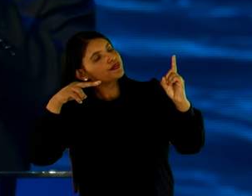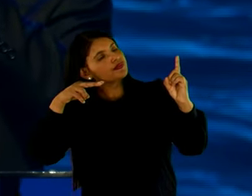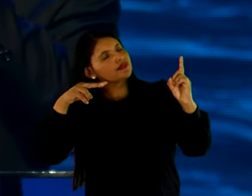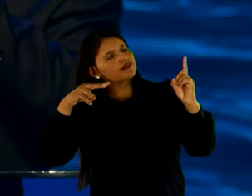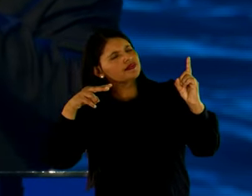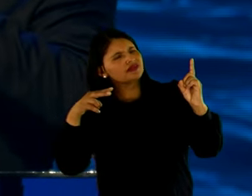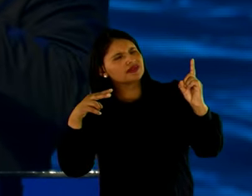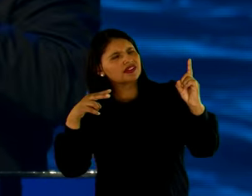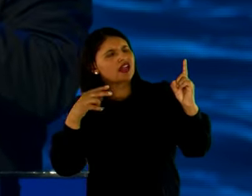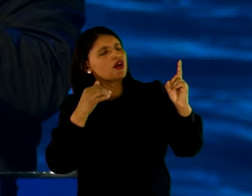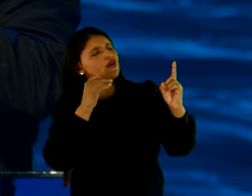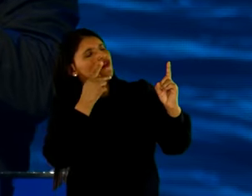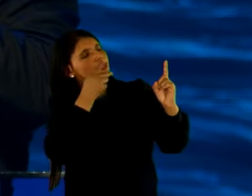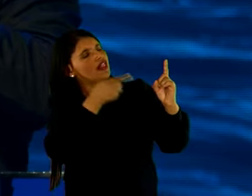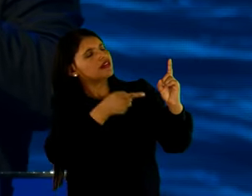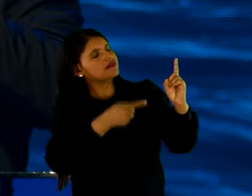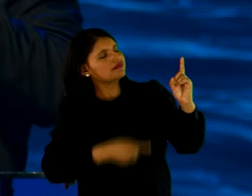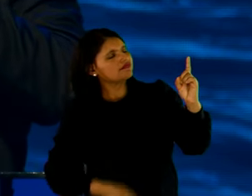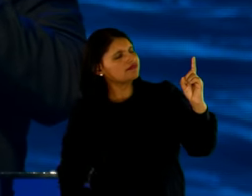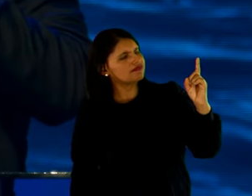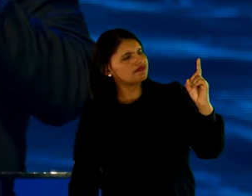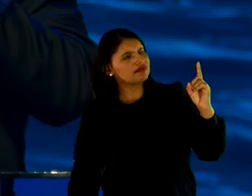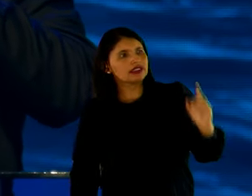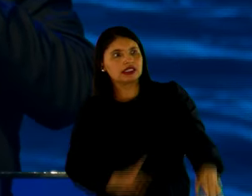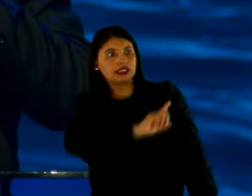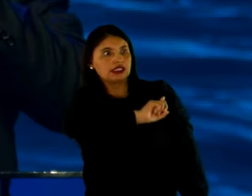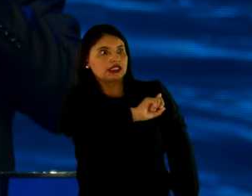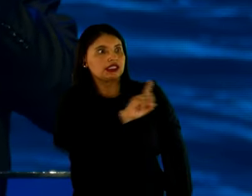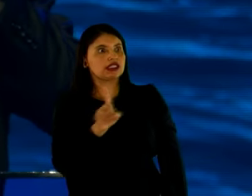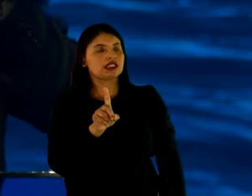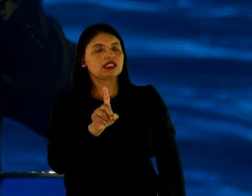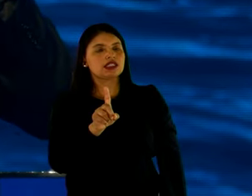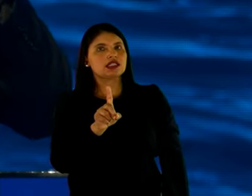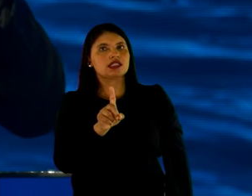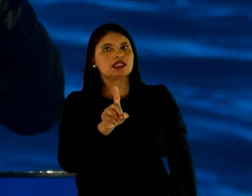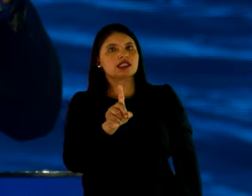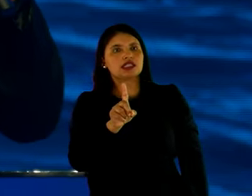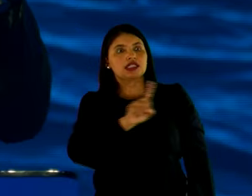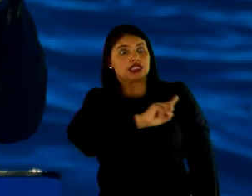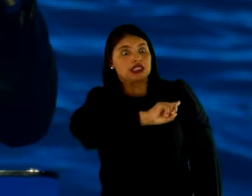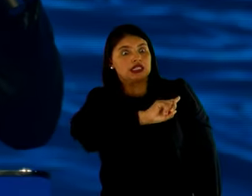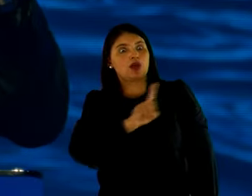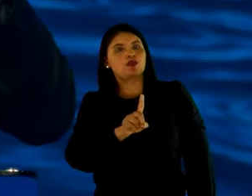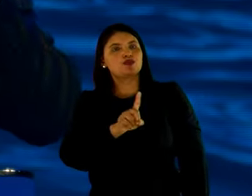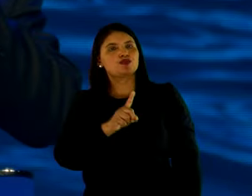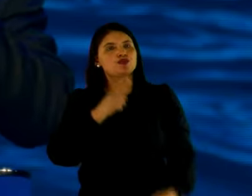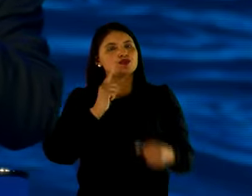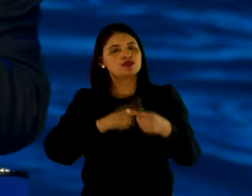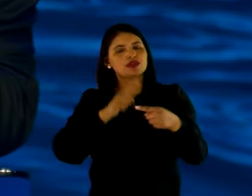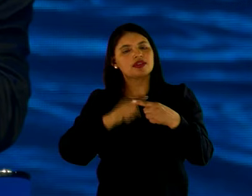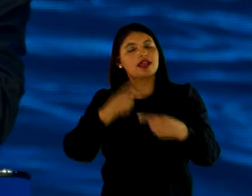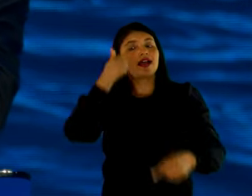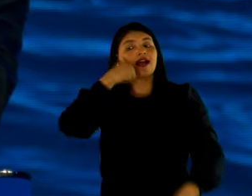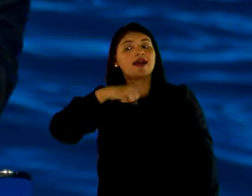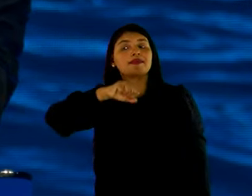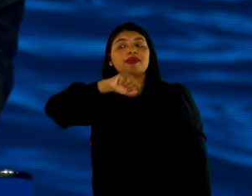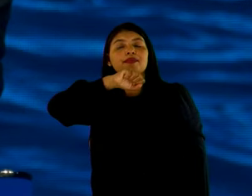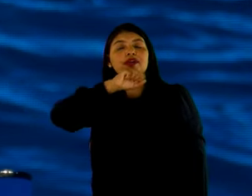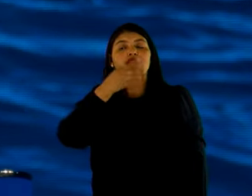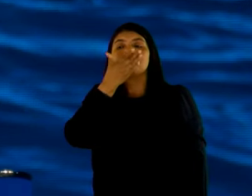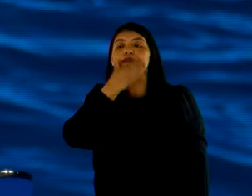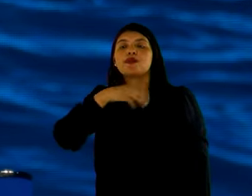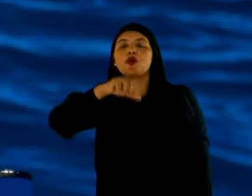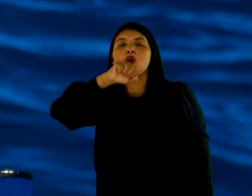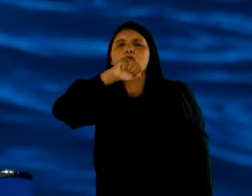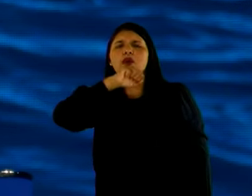E eu disse assim para ela, não, eu aprendi com a minha mãe, com o meu pai, com a